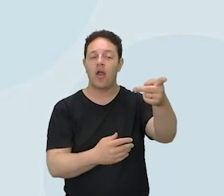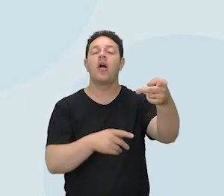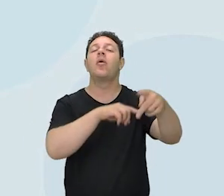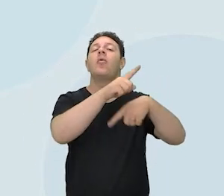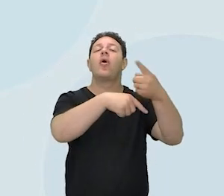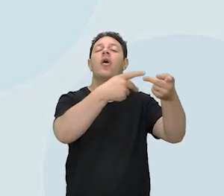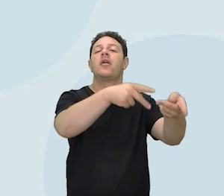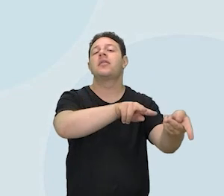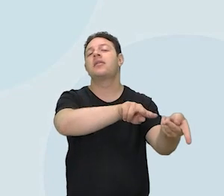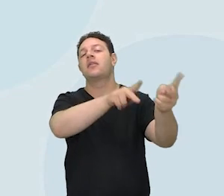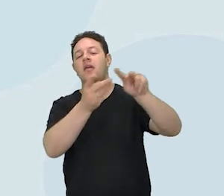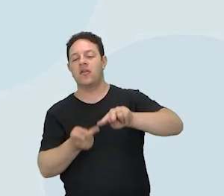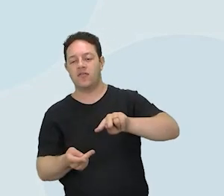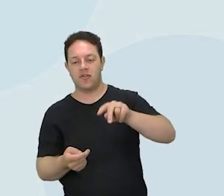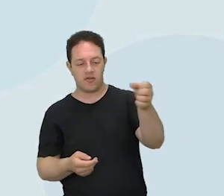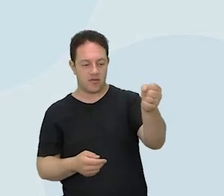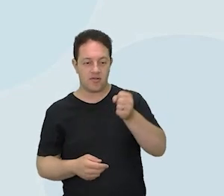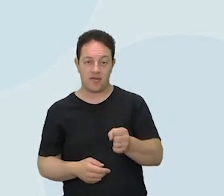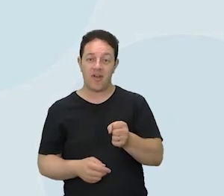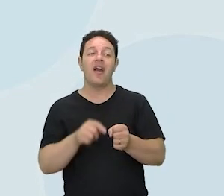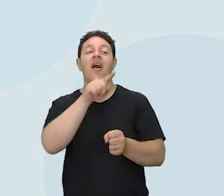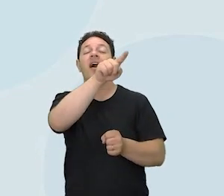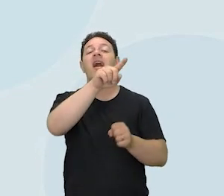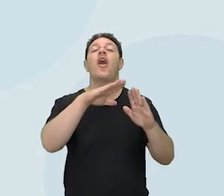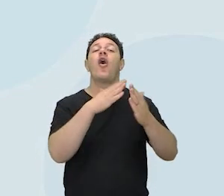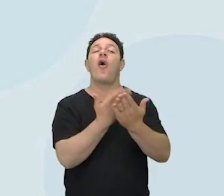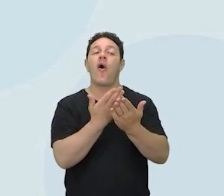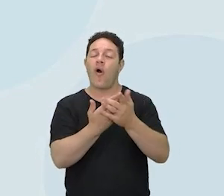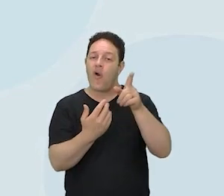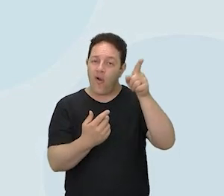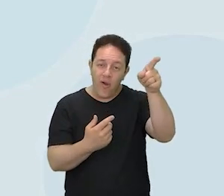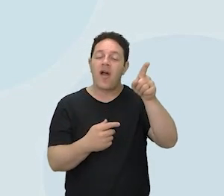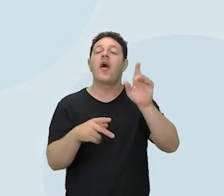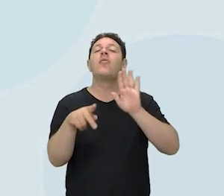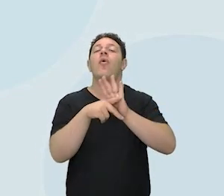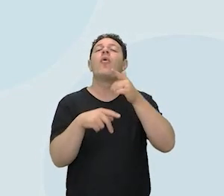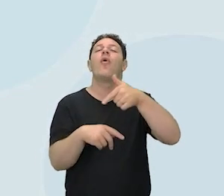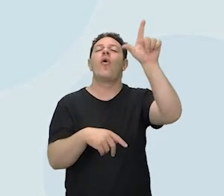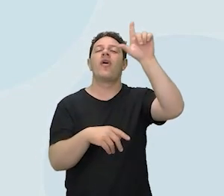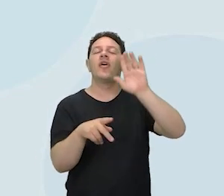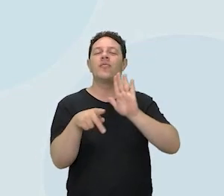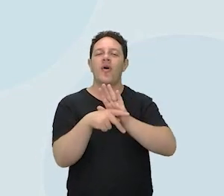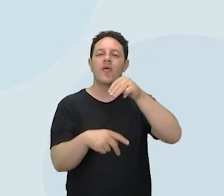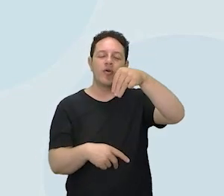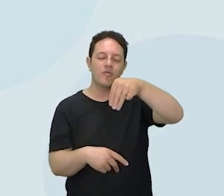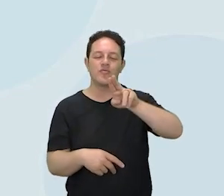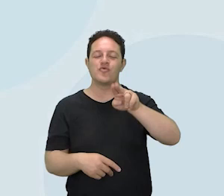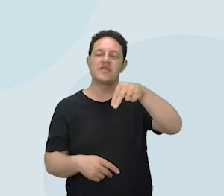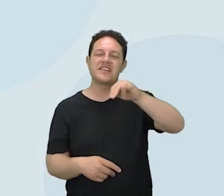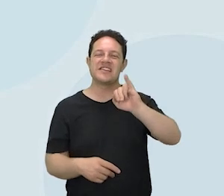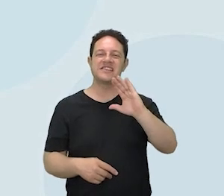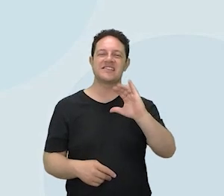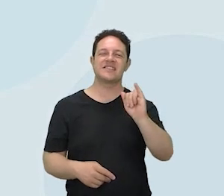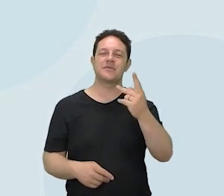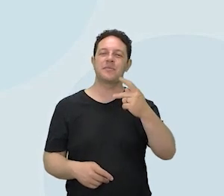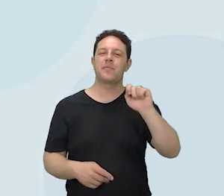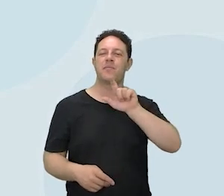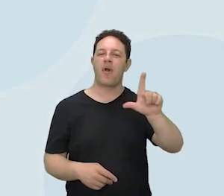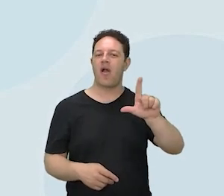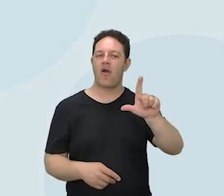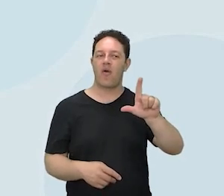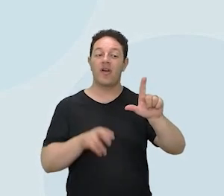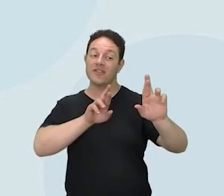municipal não utiliza o mesmo material, né? E esse aluno vem de aula híbrida, de